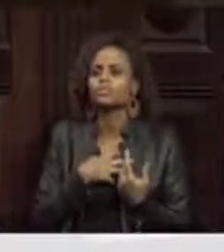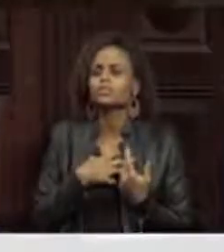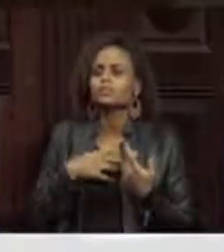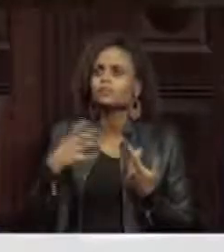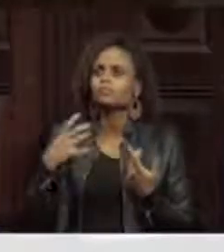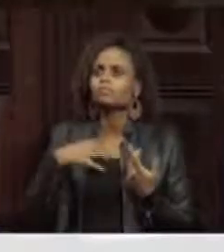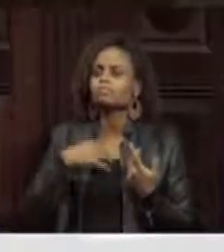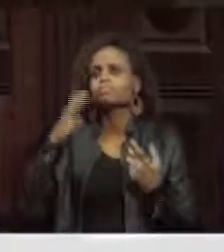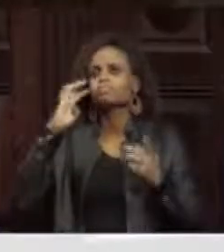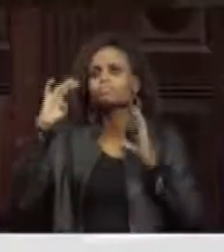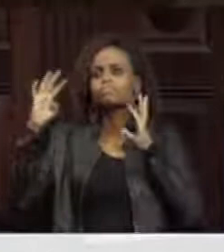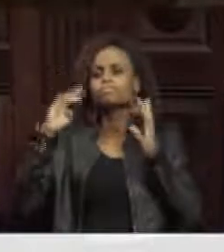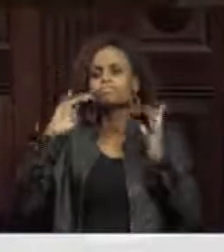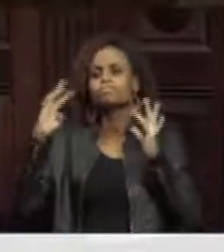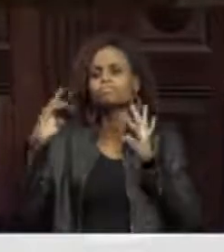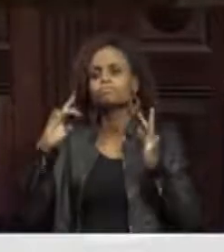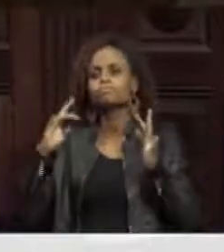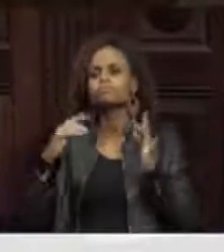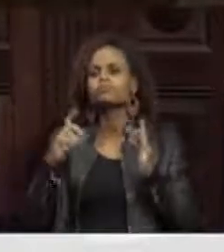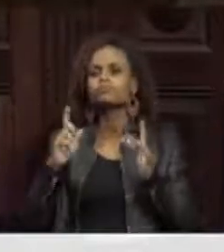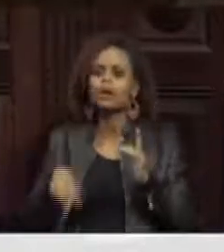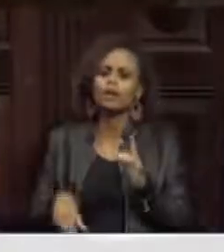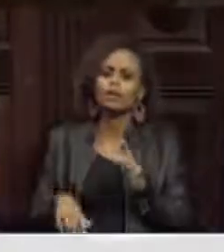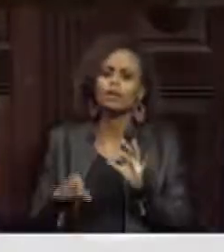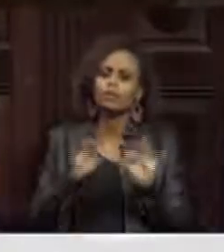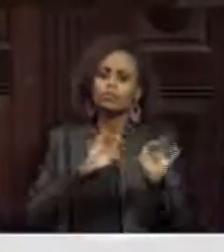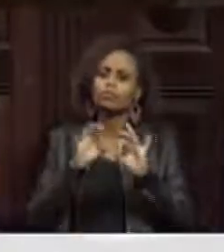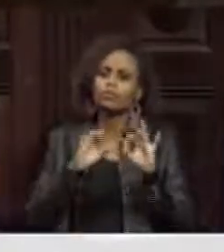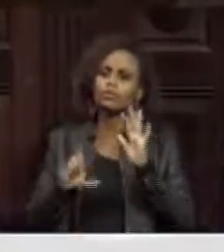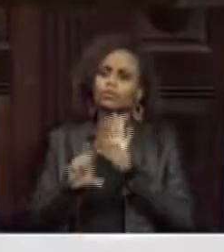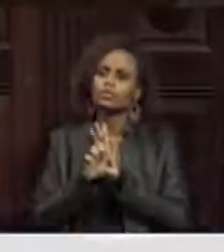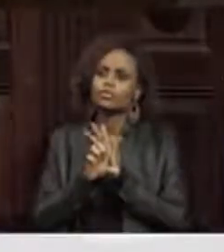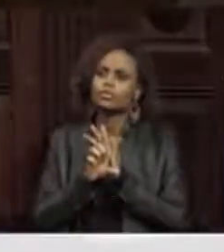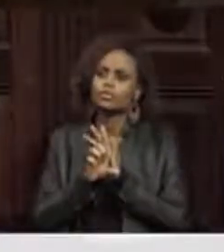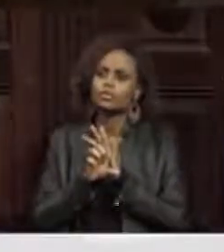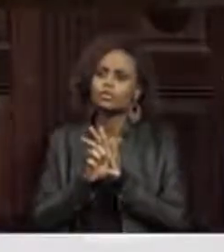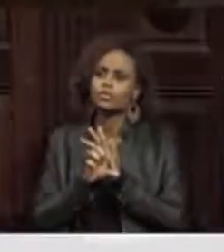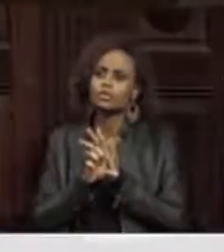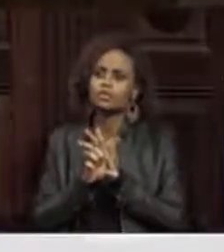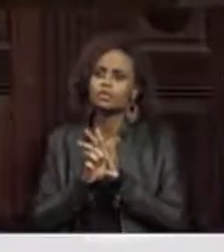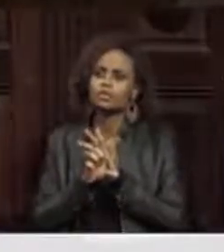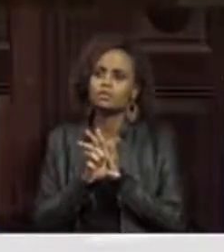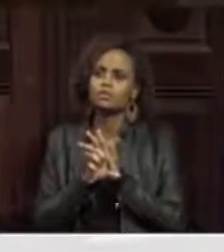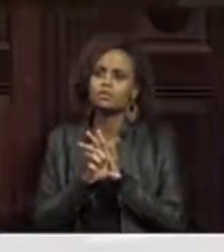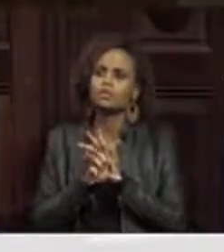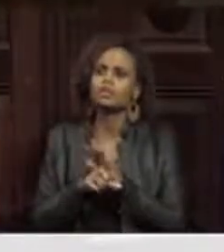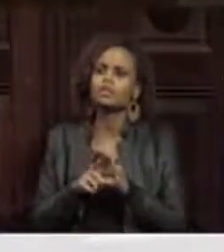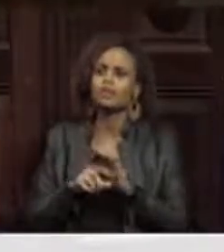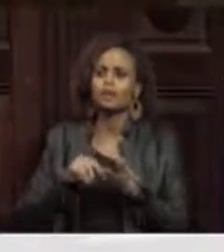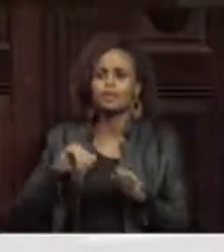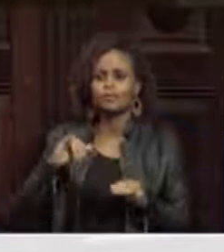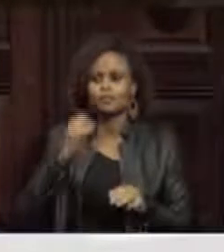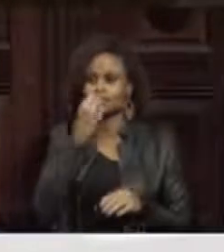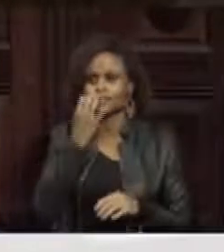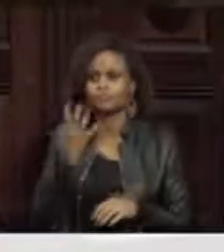pensando que realmente é um PL um pouco quanto oportunista